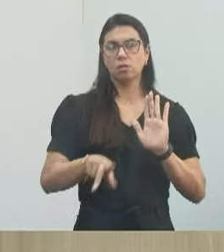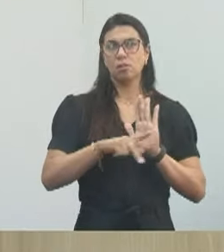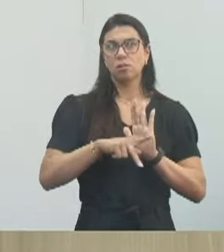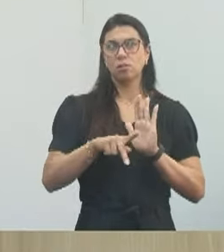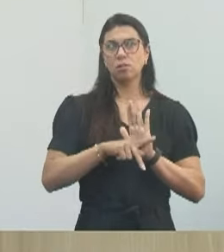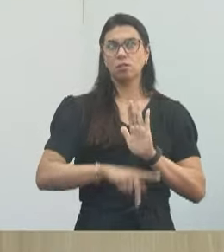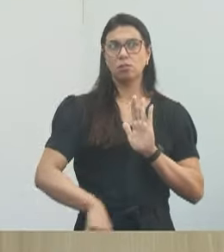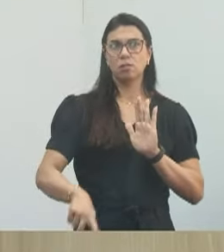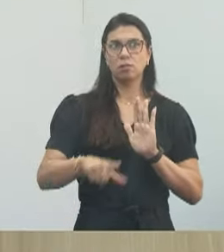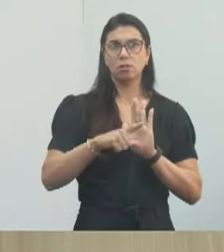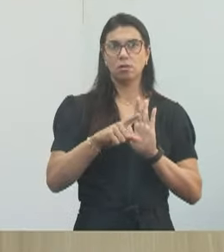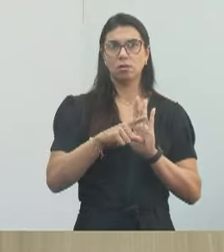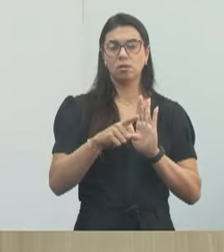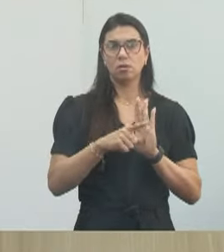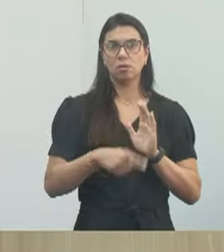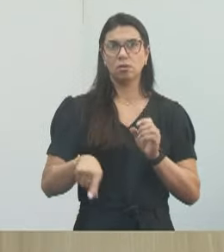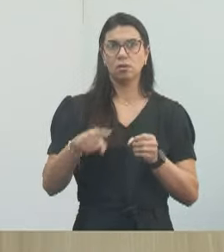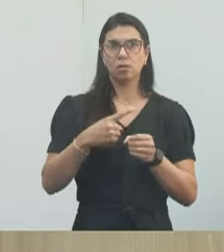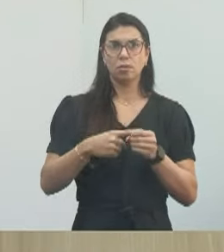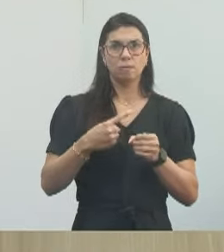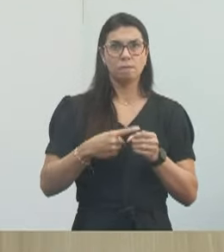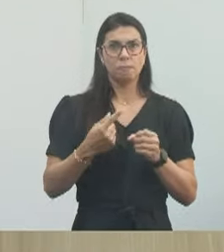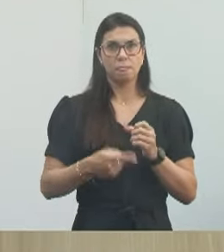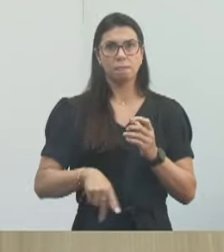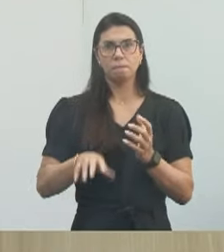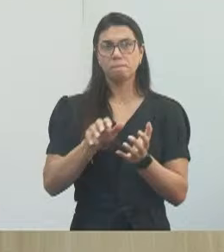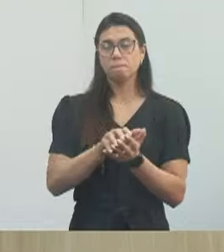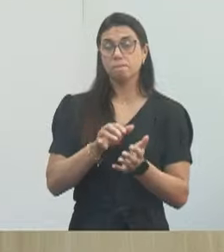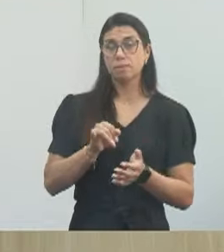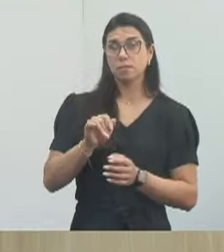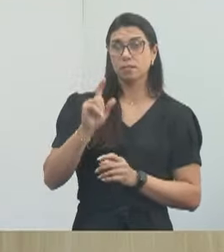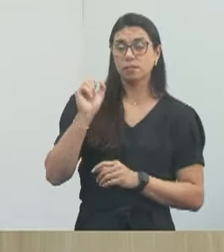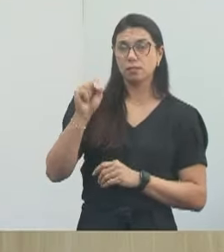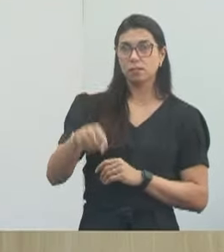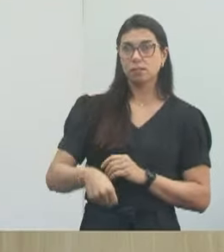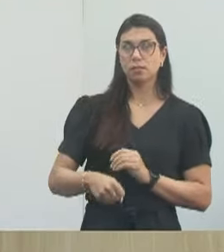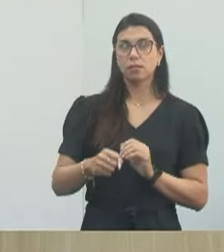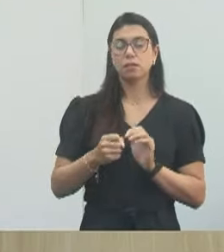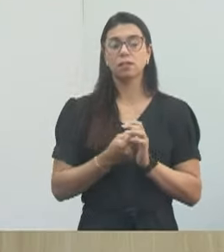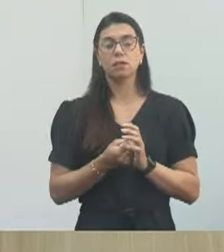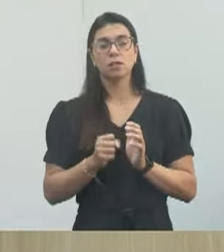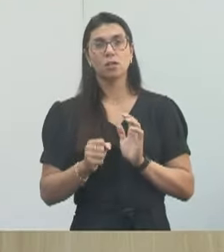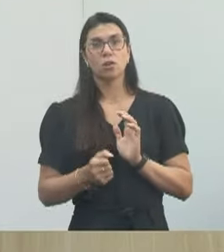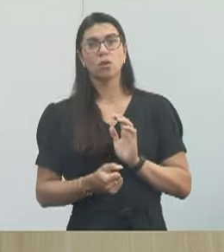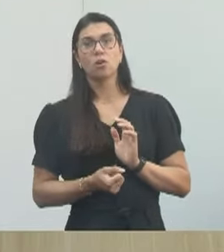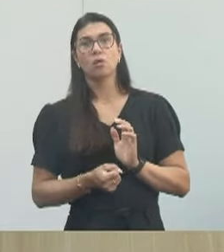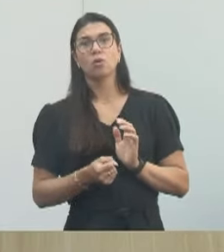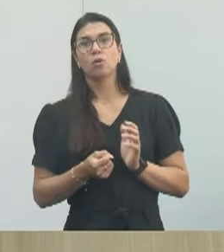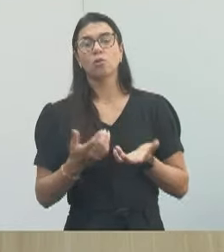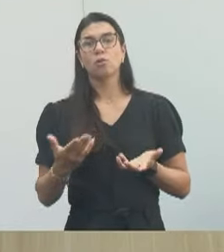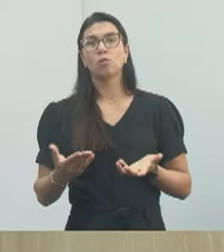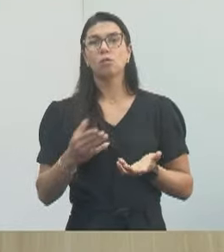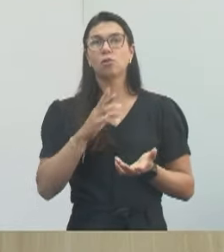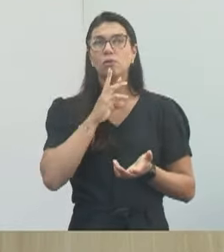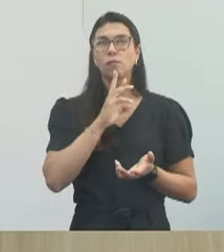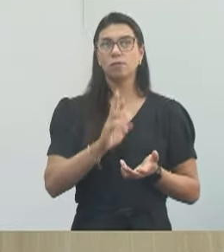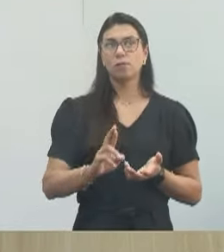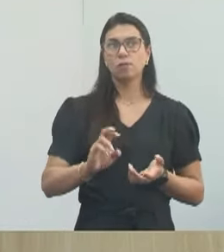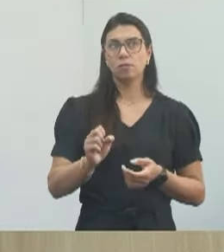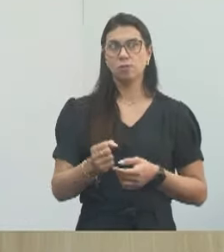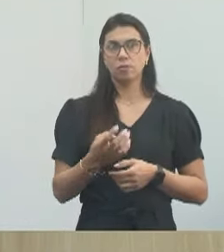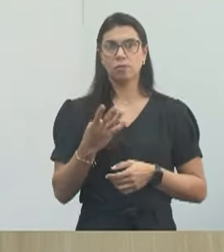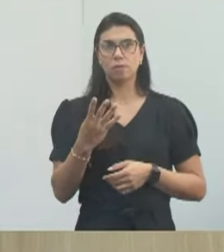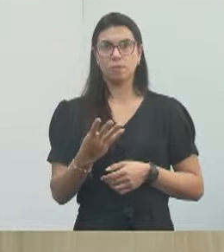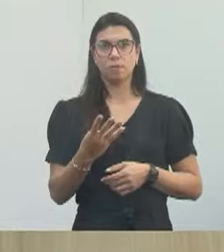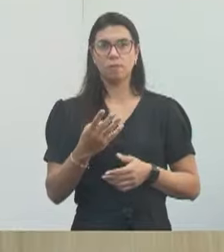ambulante na zona especial Central se sim Quais foram os resultados quatro